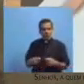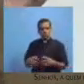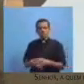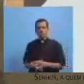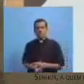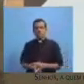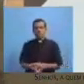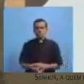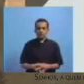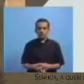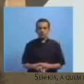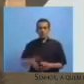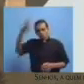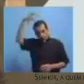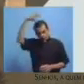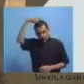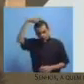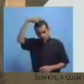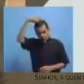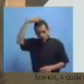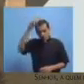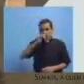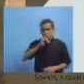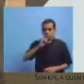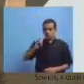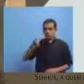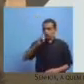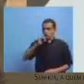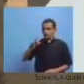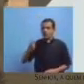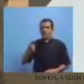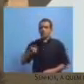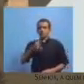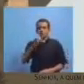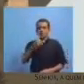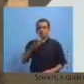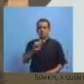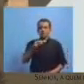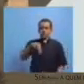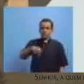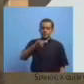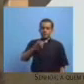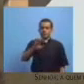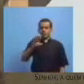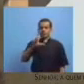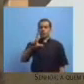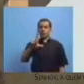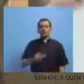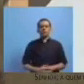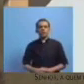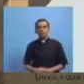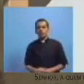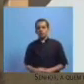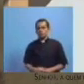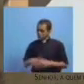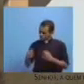lá tinha uma mulher que tinha o dom de visão. Ela descobria tudo, a mulher era vidente, ela descobriu o passado, o futuro, ela sabia tudo da sua